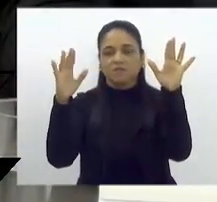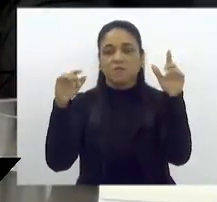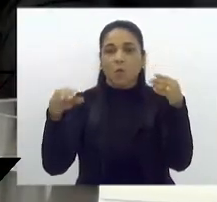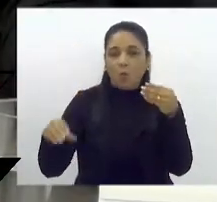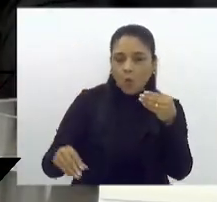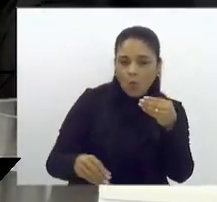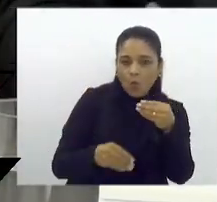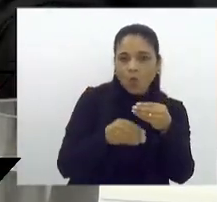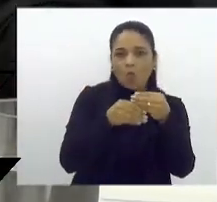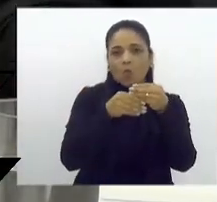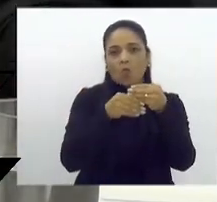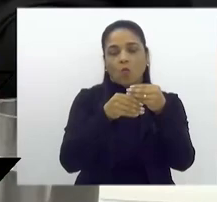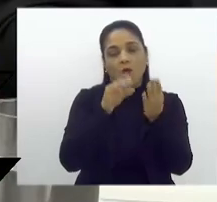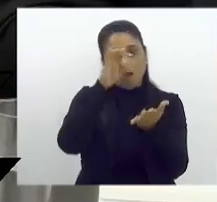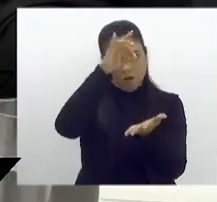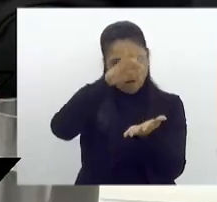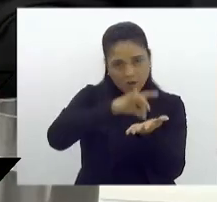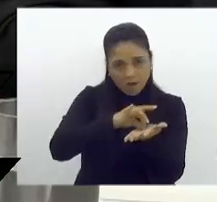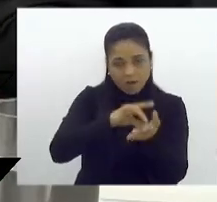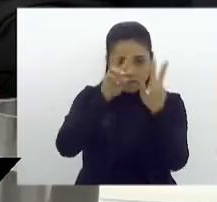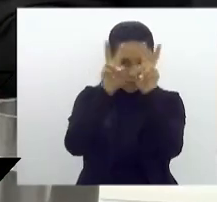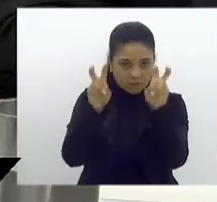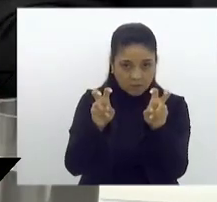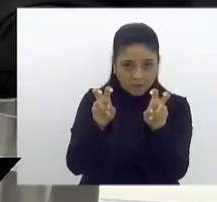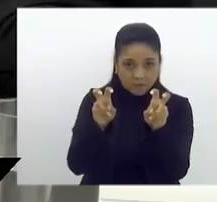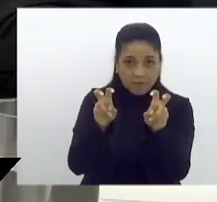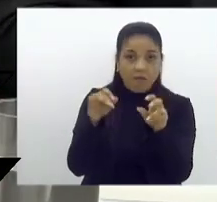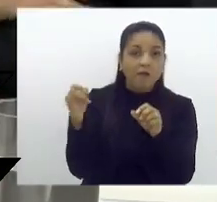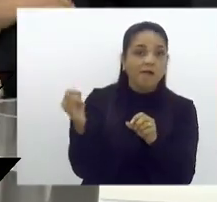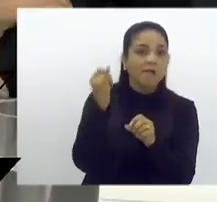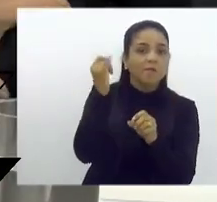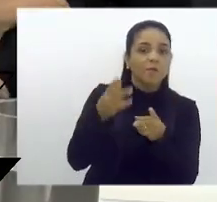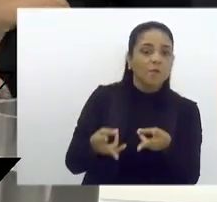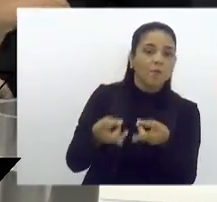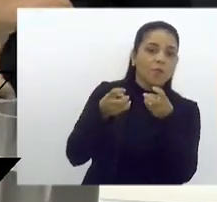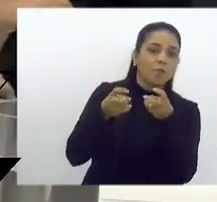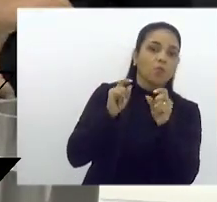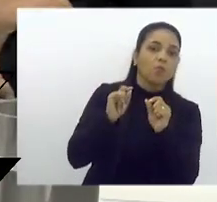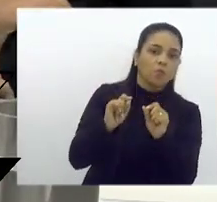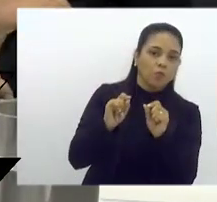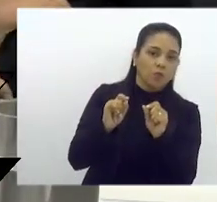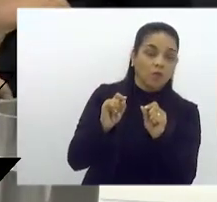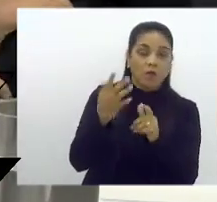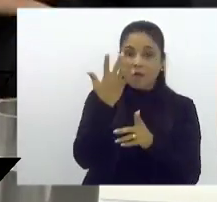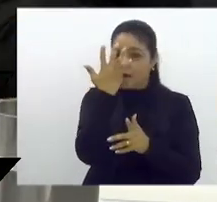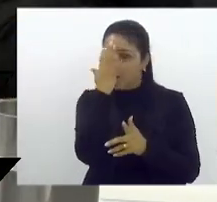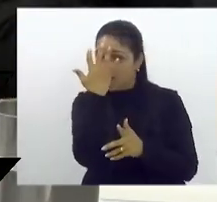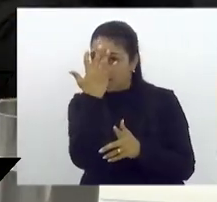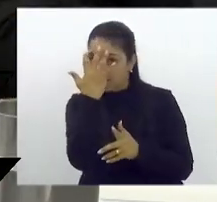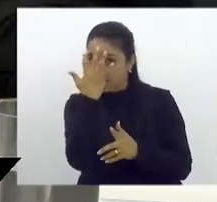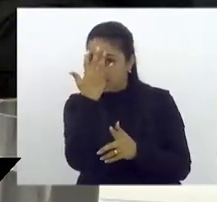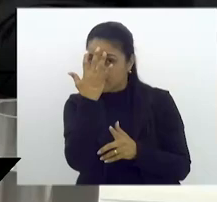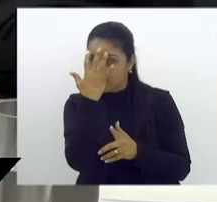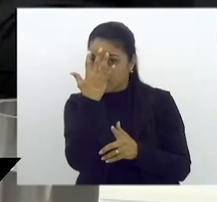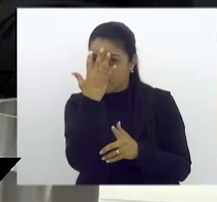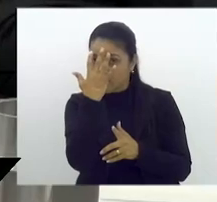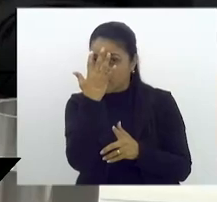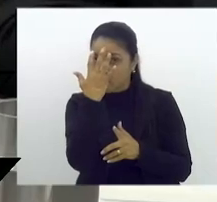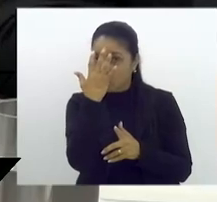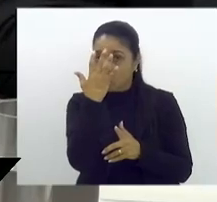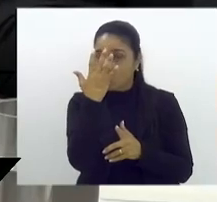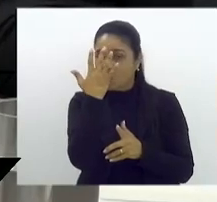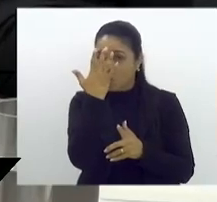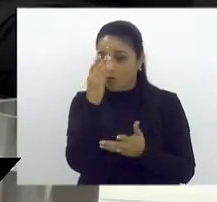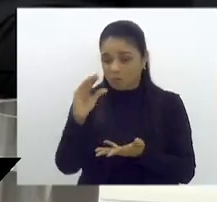com a realidade sobre o tema, o que é importante a gente perceber? No Carnaval, além da